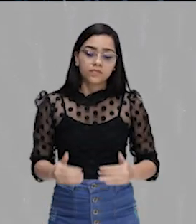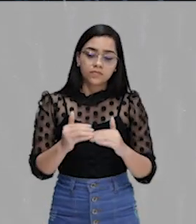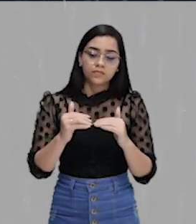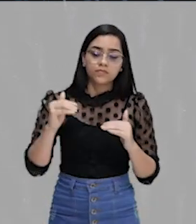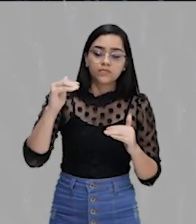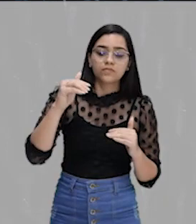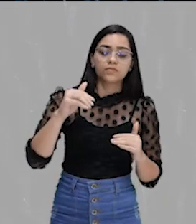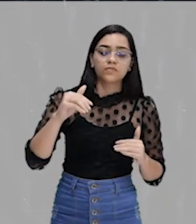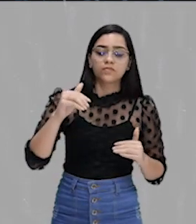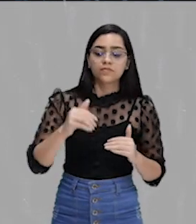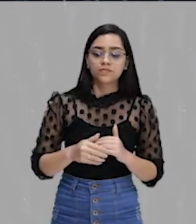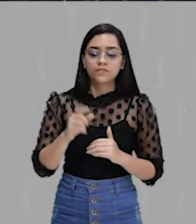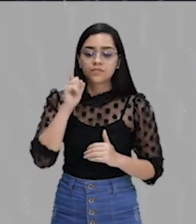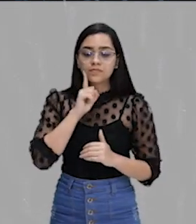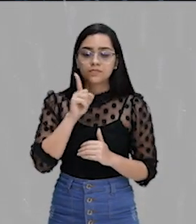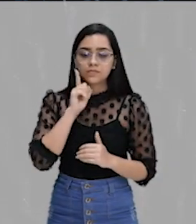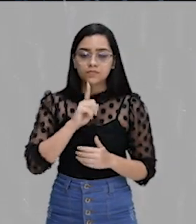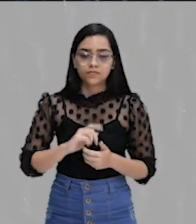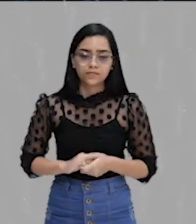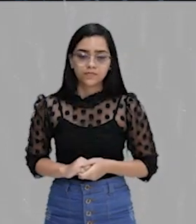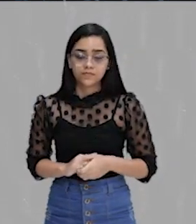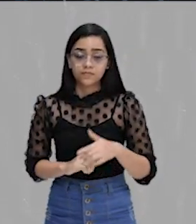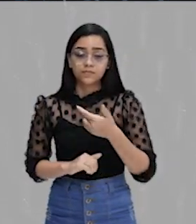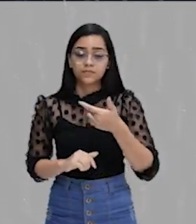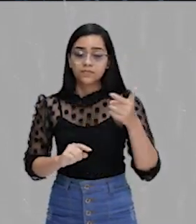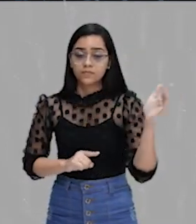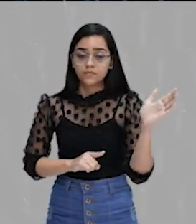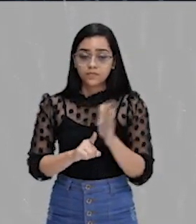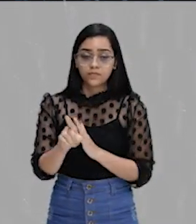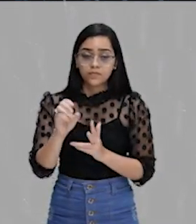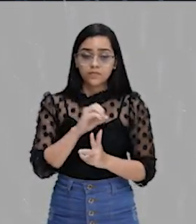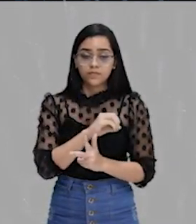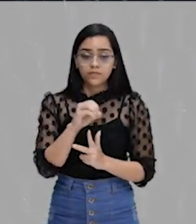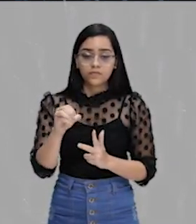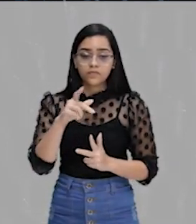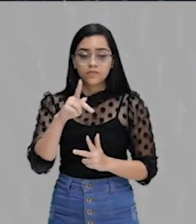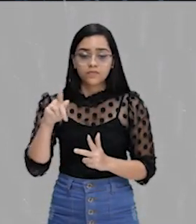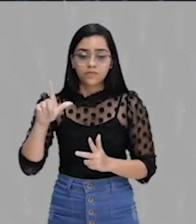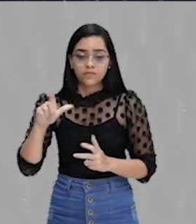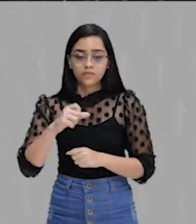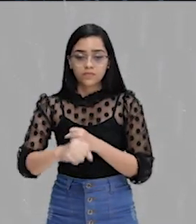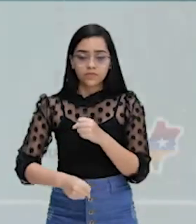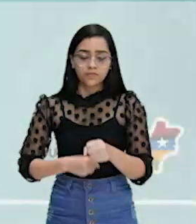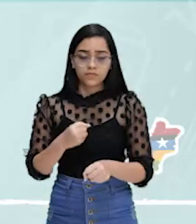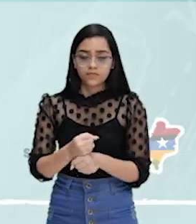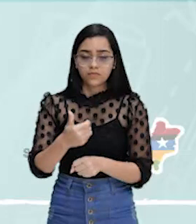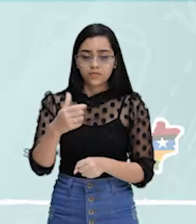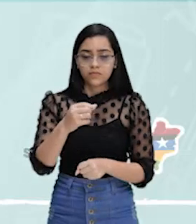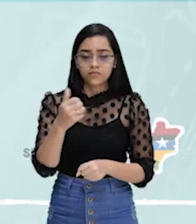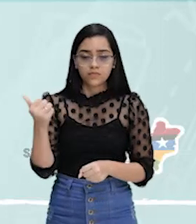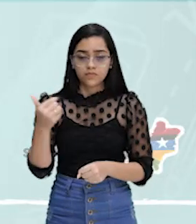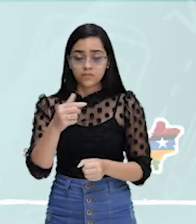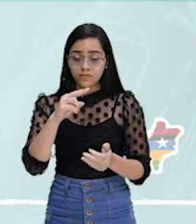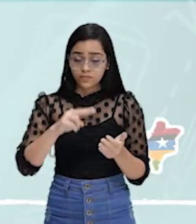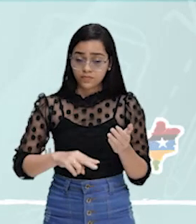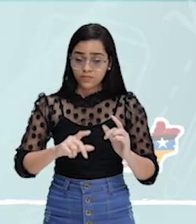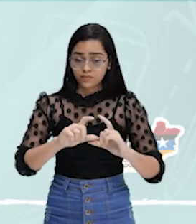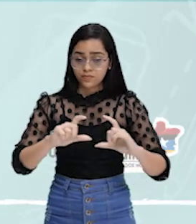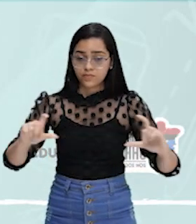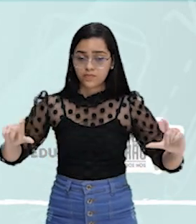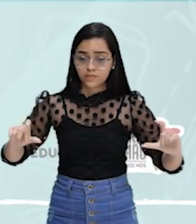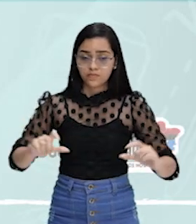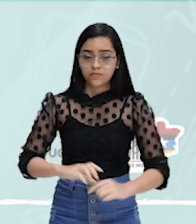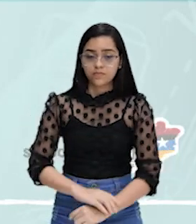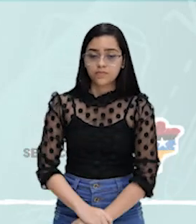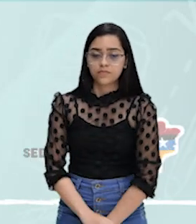tudo, norte-americano. Segundo item do Enem PPL 2012, olha só o fragmento. Enquanto